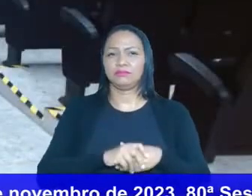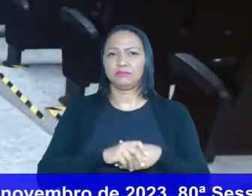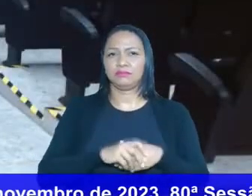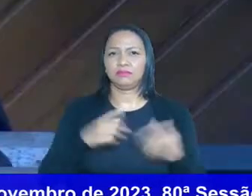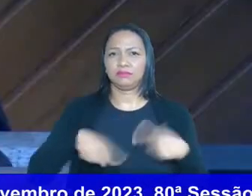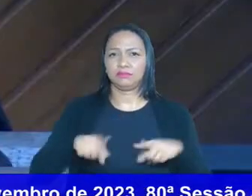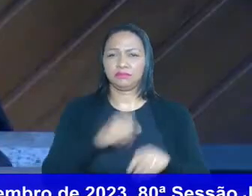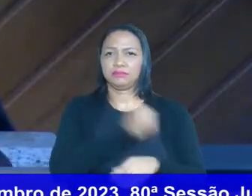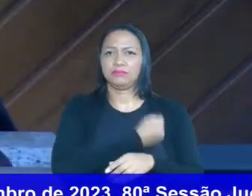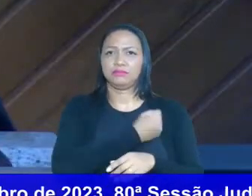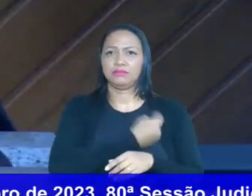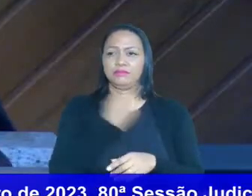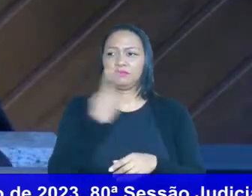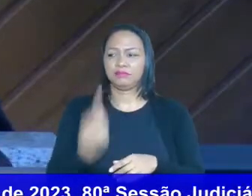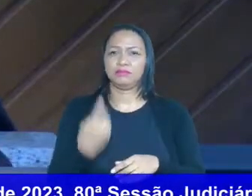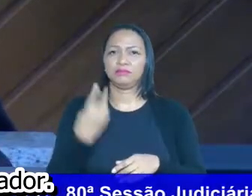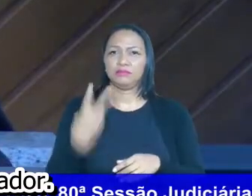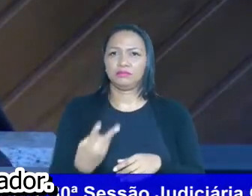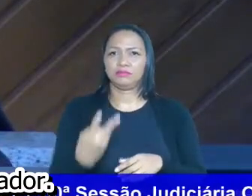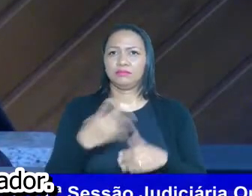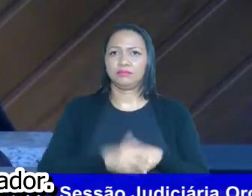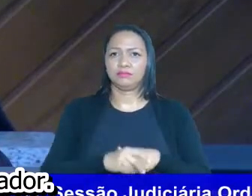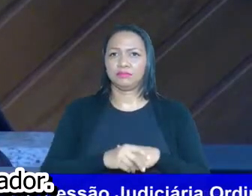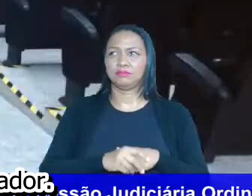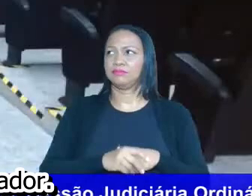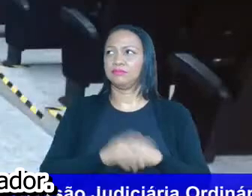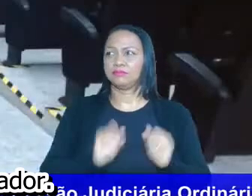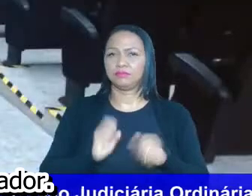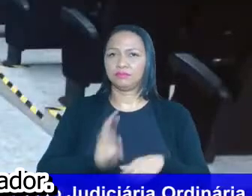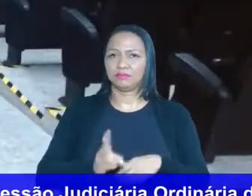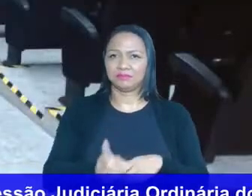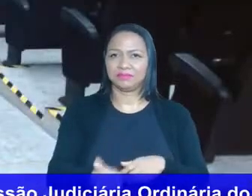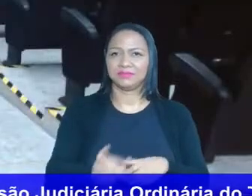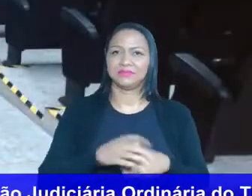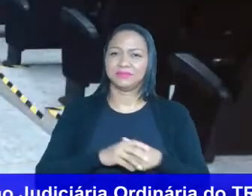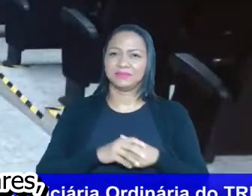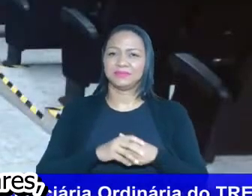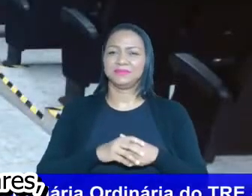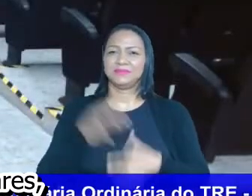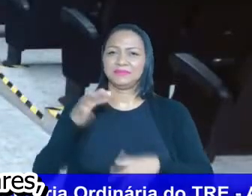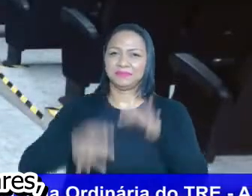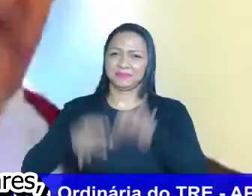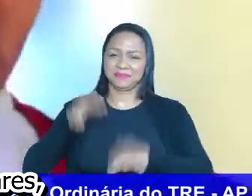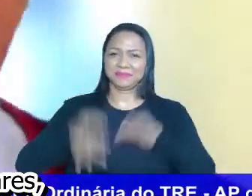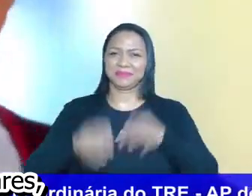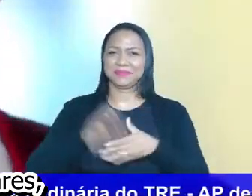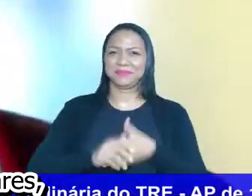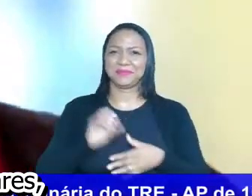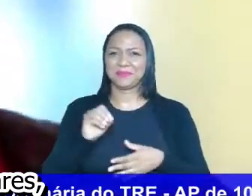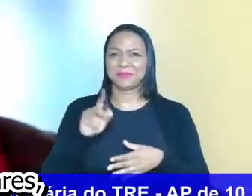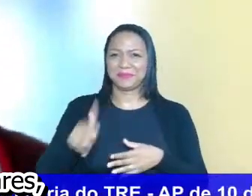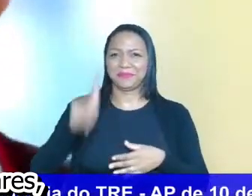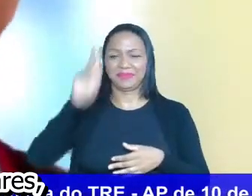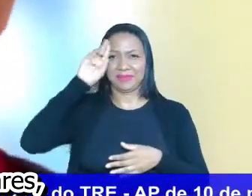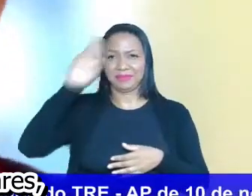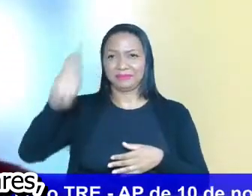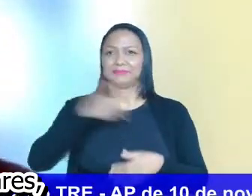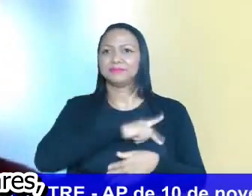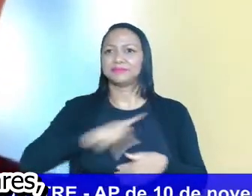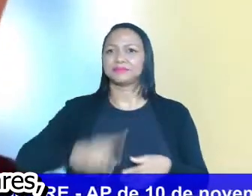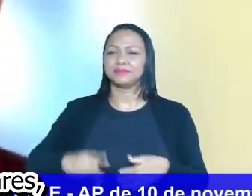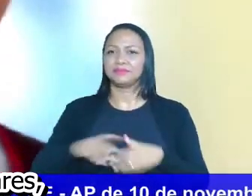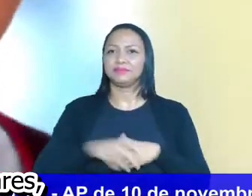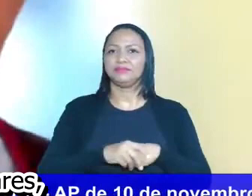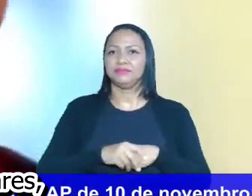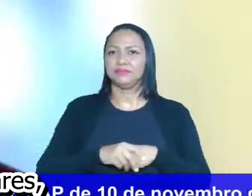vamos aos itens 1 e 2. Eu já fiz o pregão, Vossa Excelência pode prosseguir, desembargador. Ok, excelência, senhor presidente, Lúcio